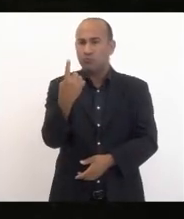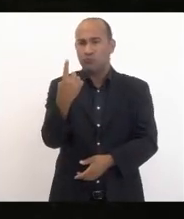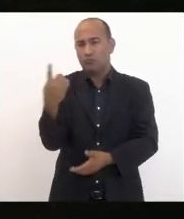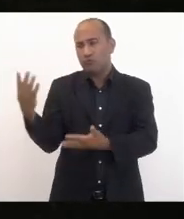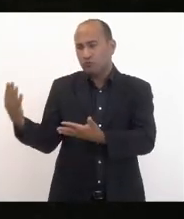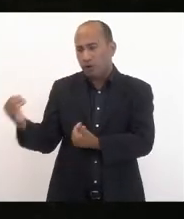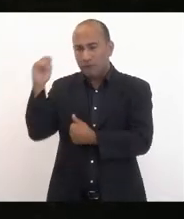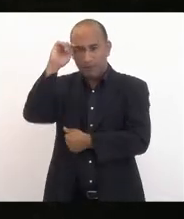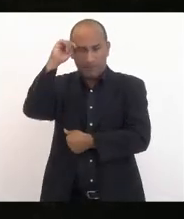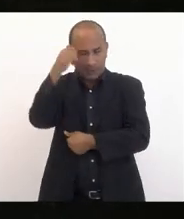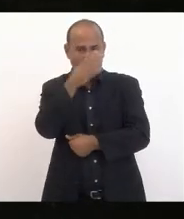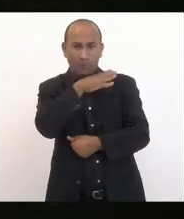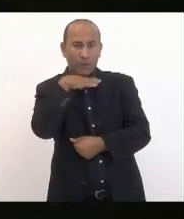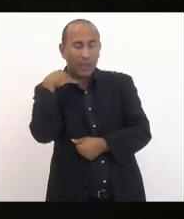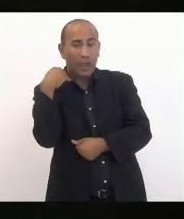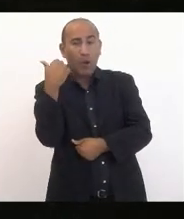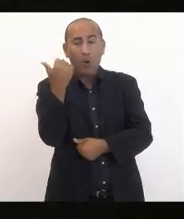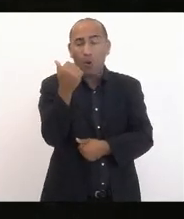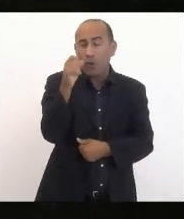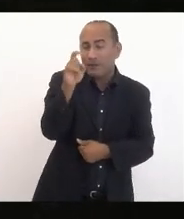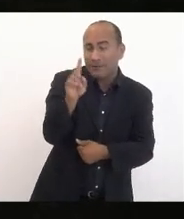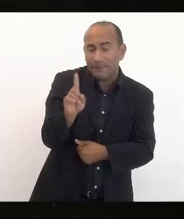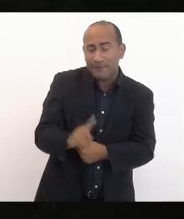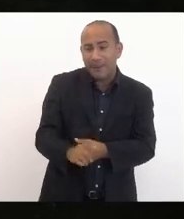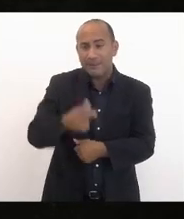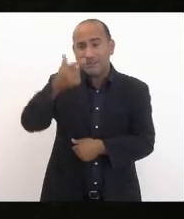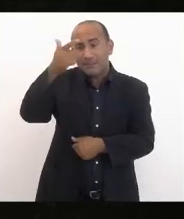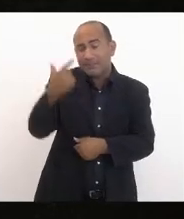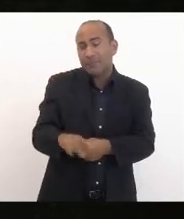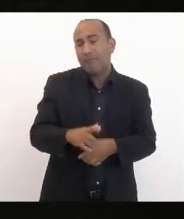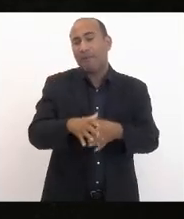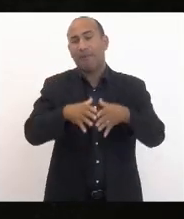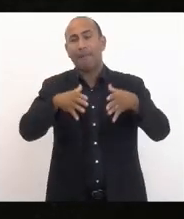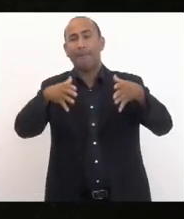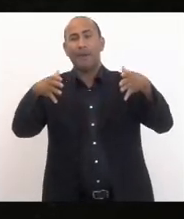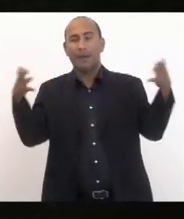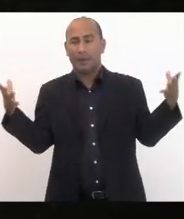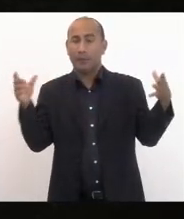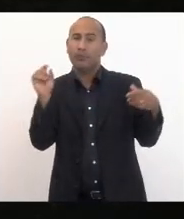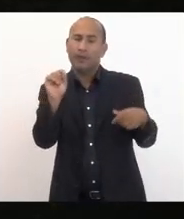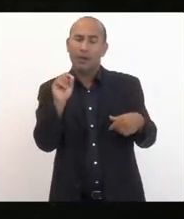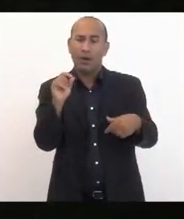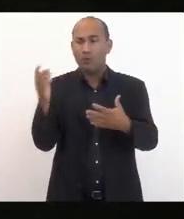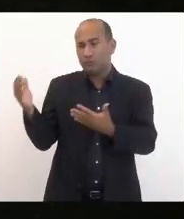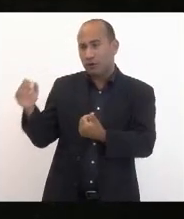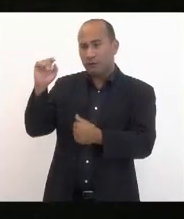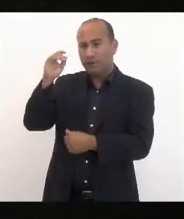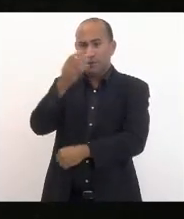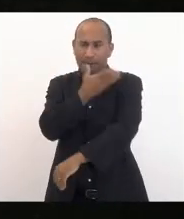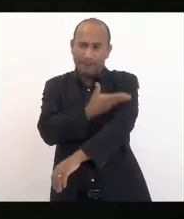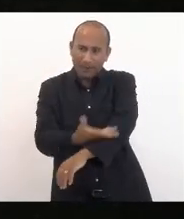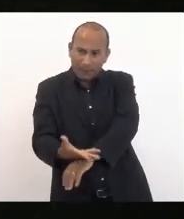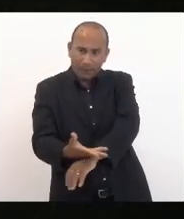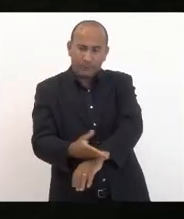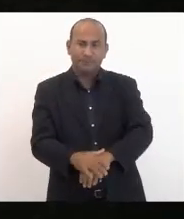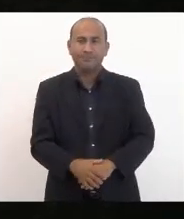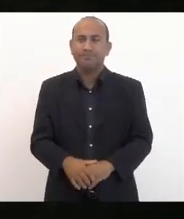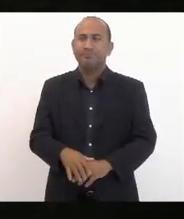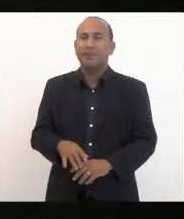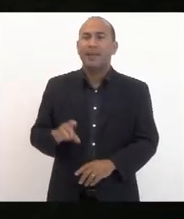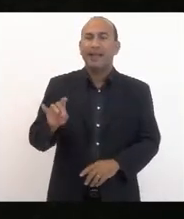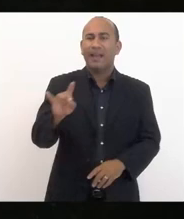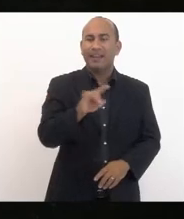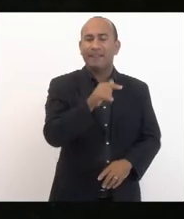é 11 vezes maior do que a de um jovem branco. A cada 23 minutos